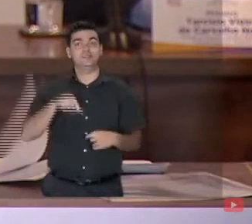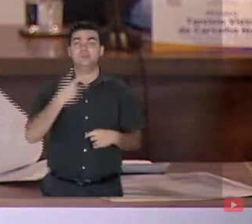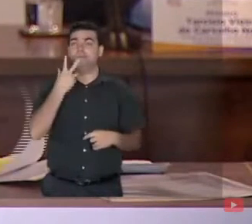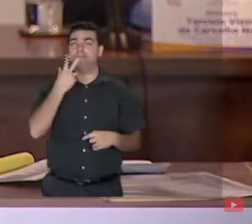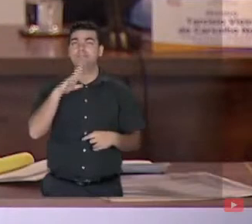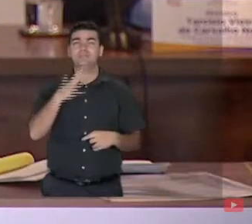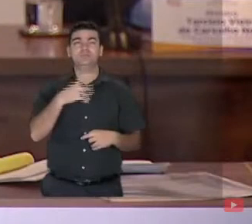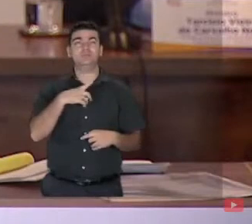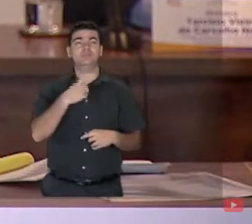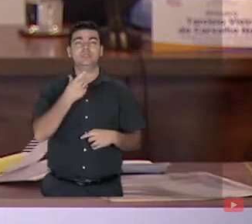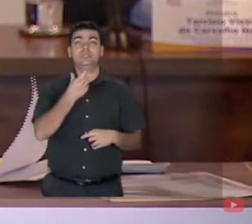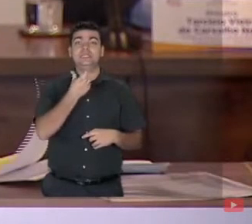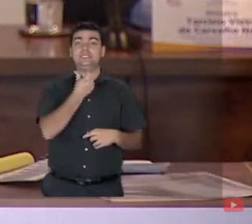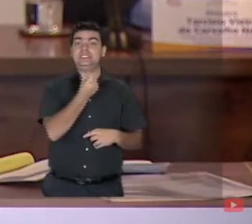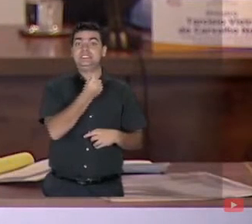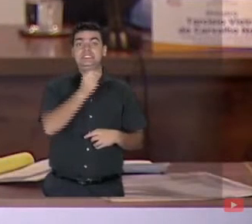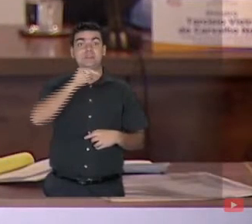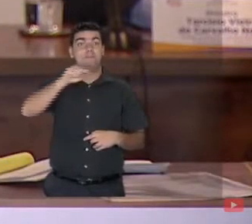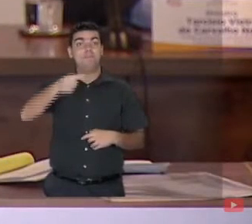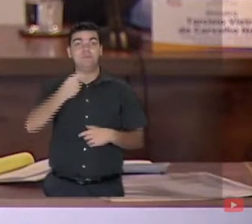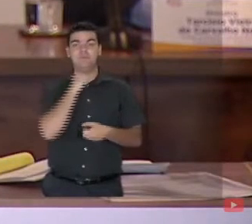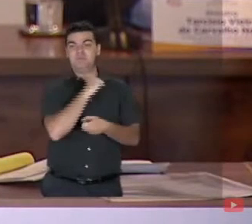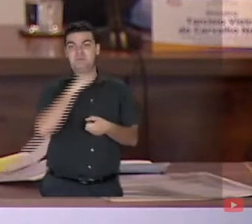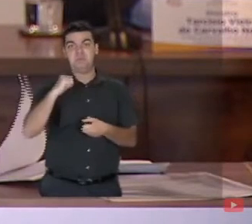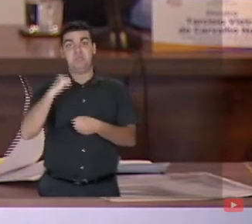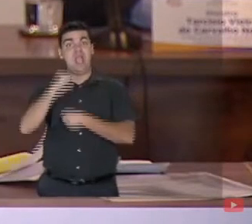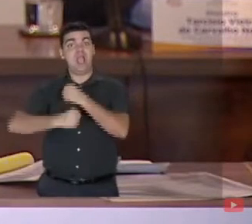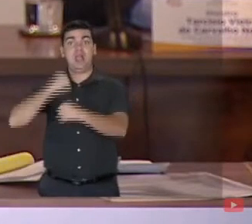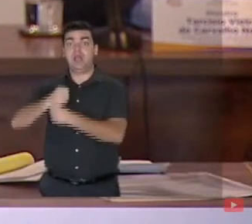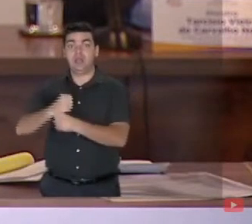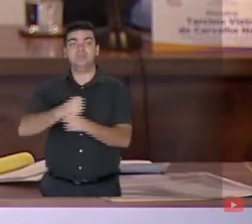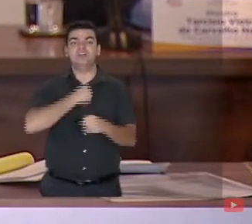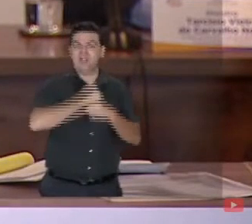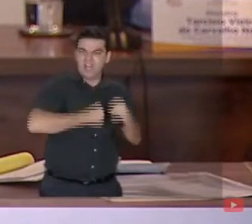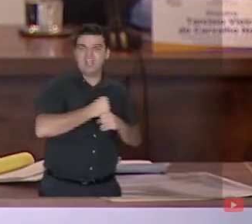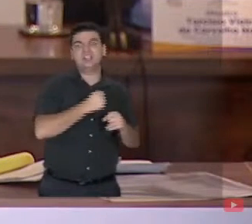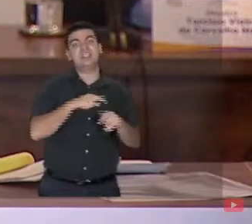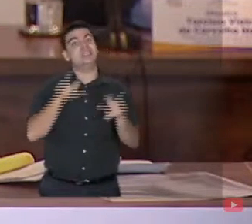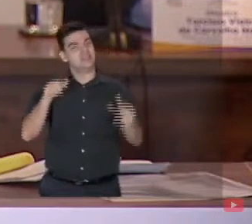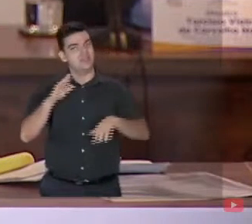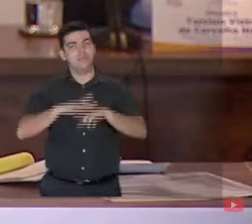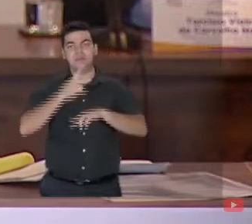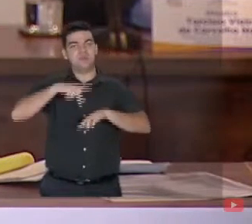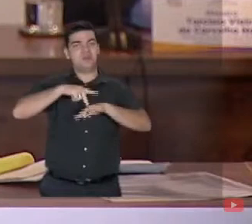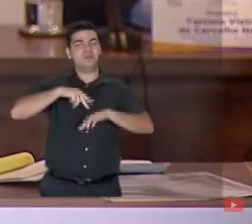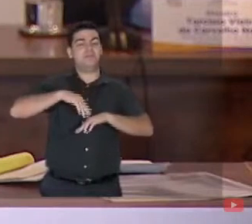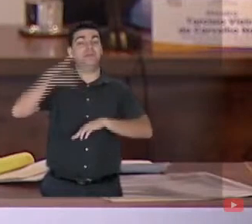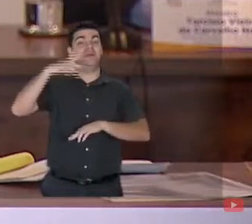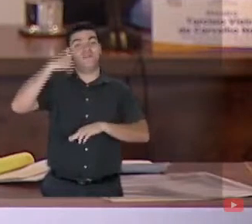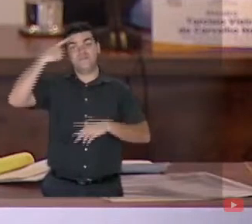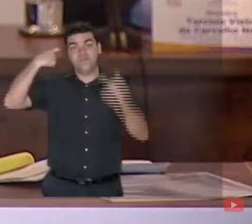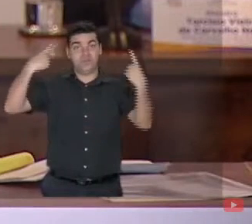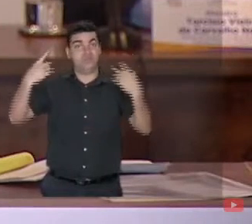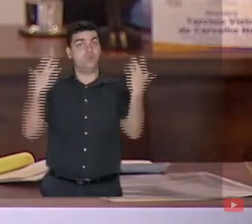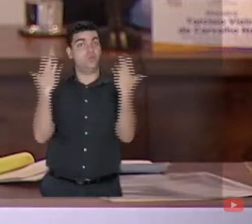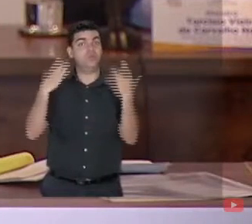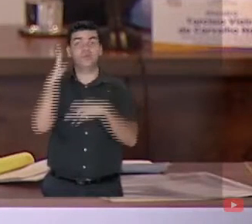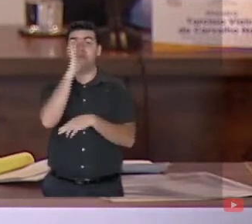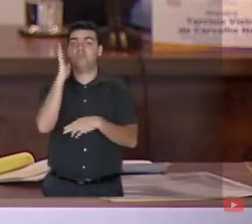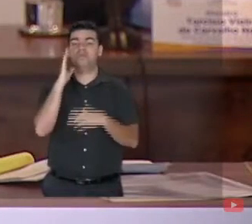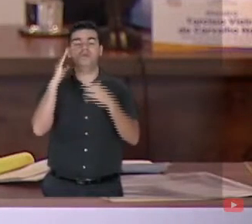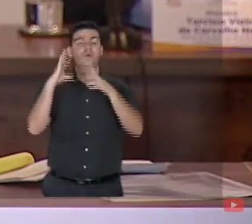mil homicídios por ano, o que nos faz um dos países mais violentos do mundo, com